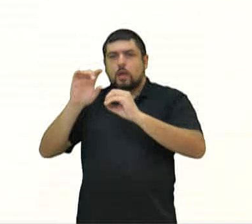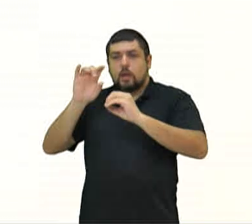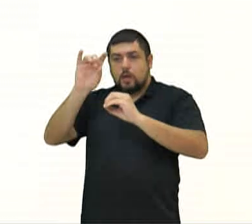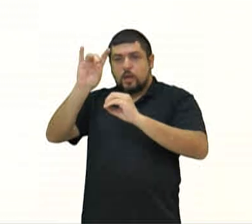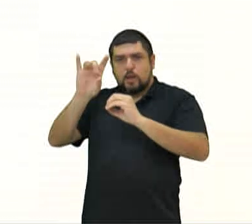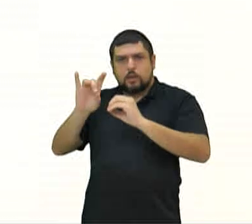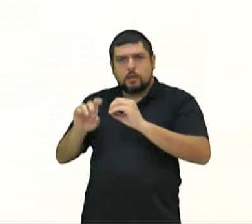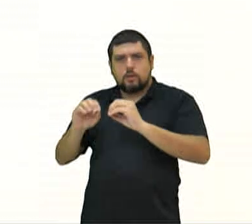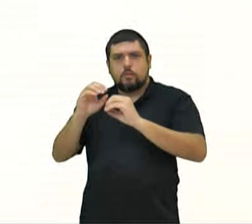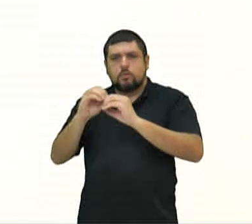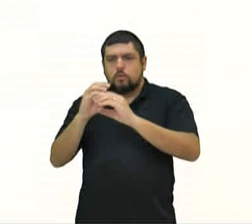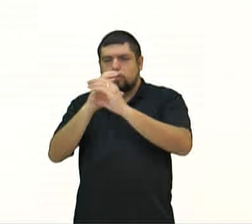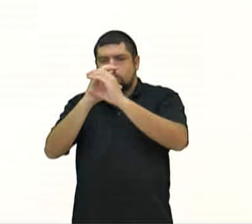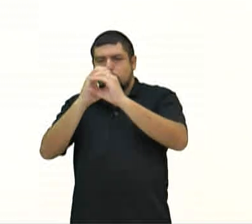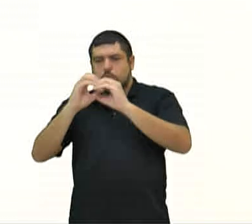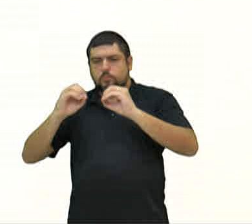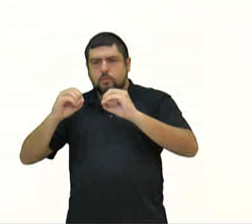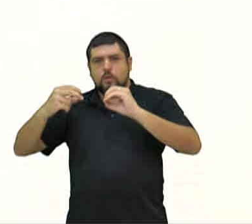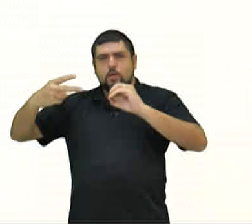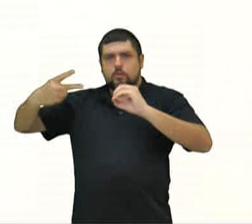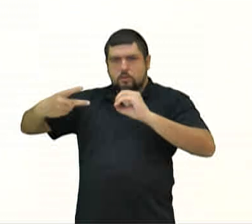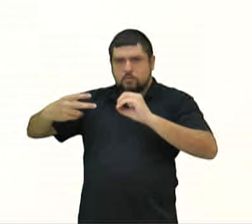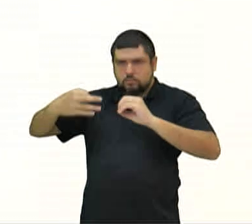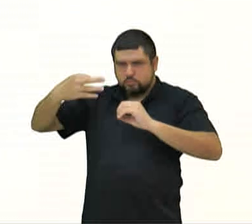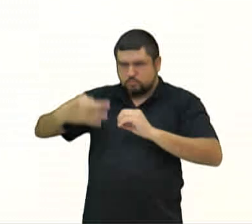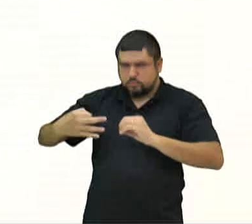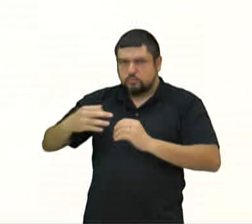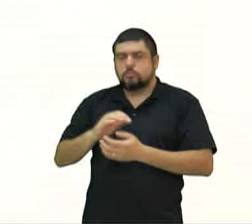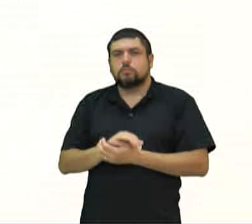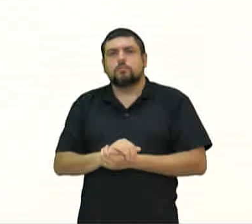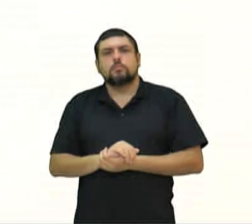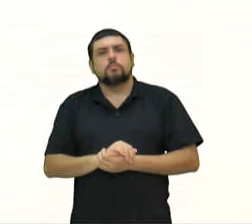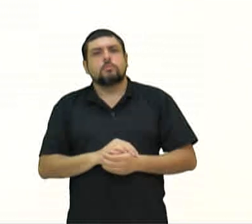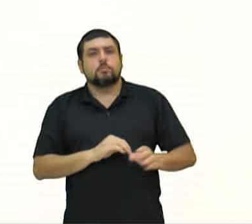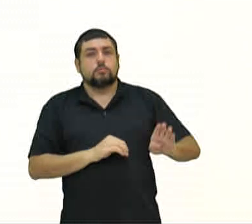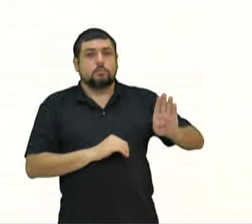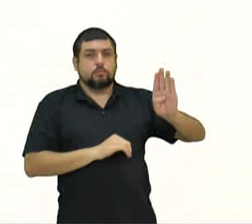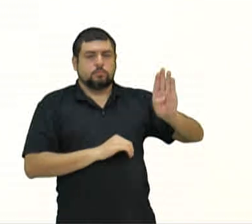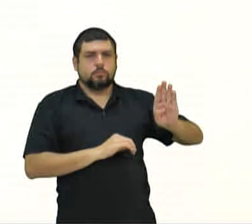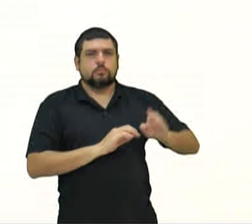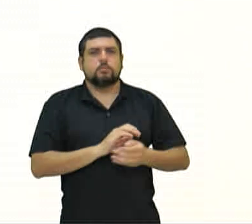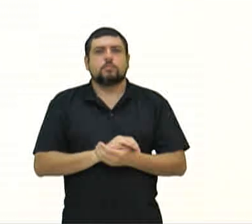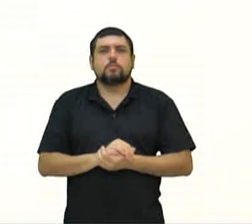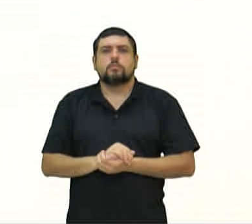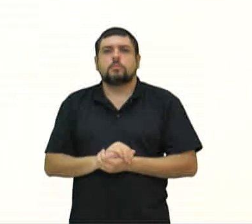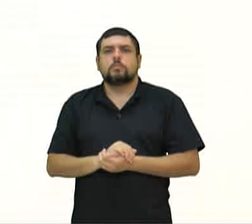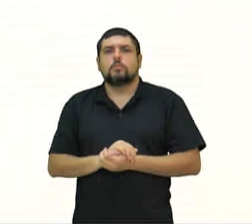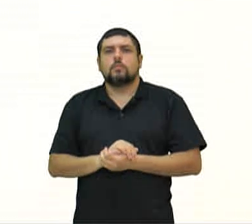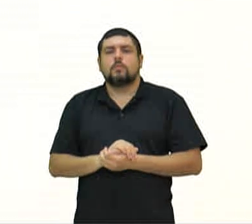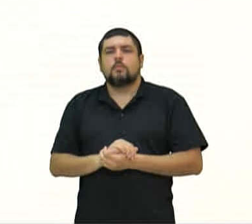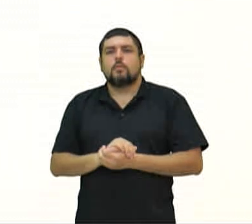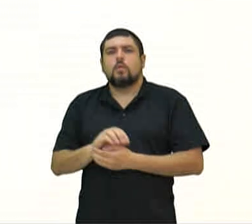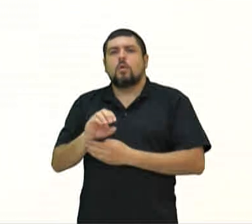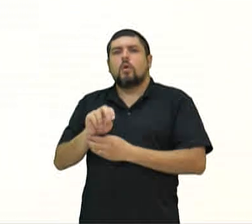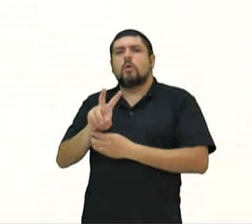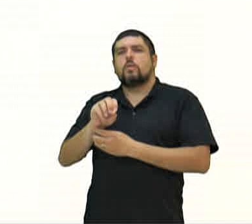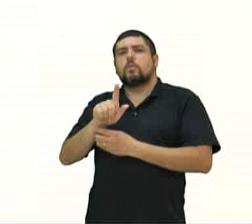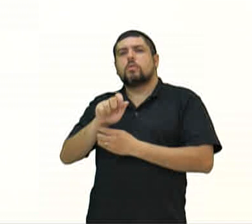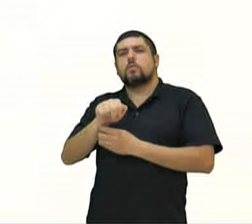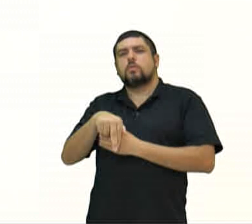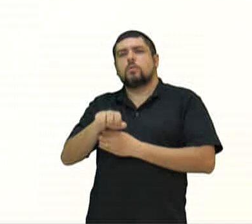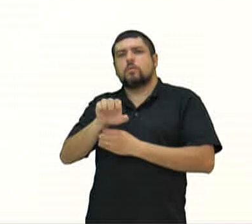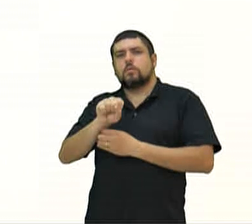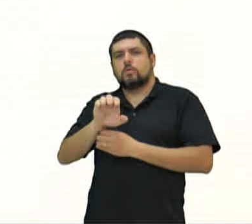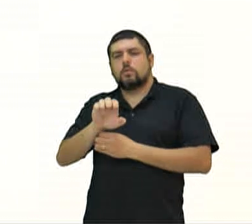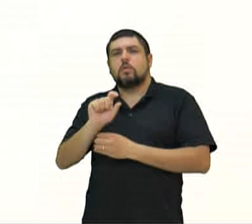meiose, origina 2 espermatócitos secundários. B. A oogênese ou ovogênese culmina com a formação